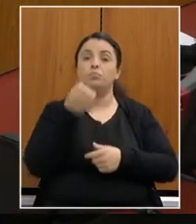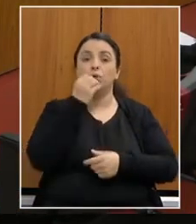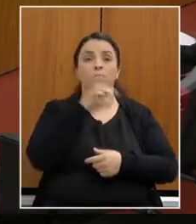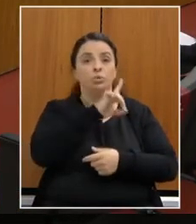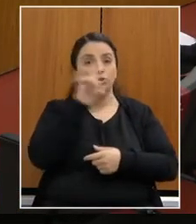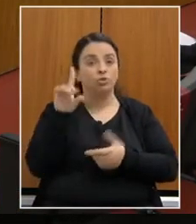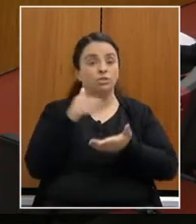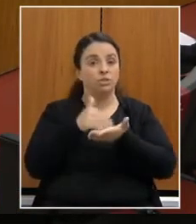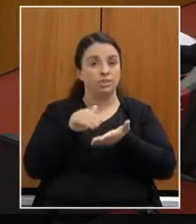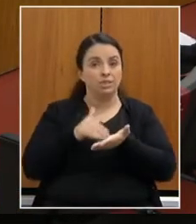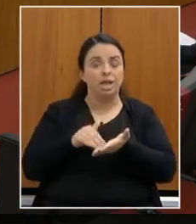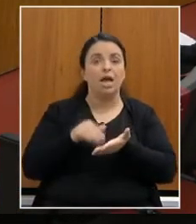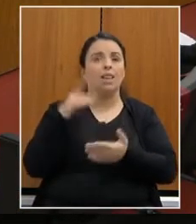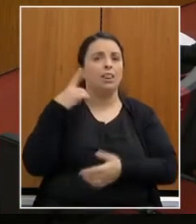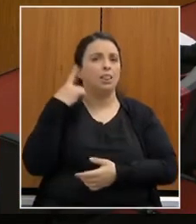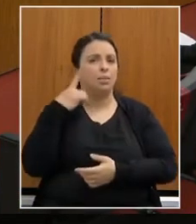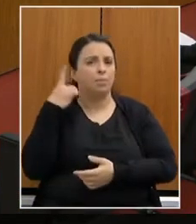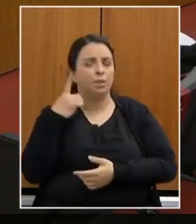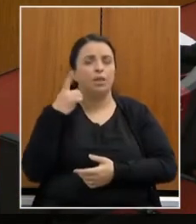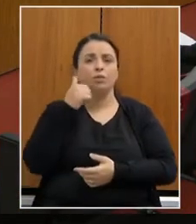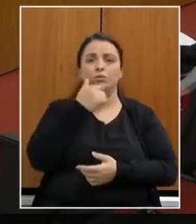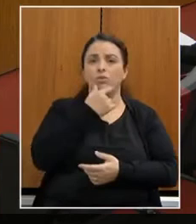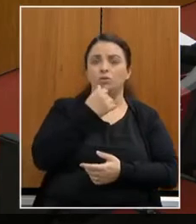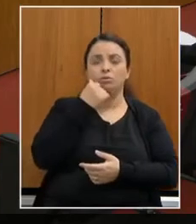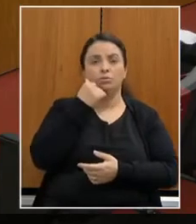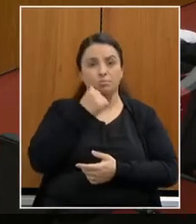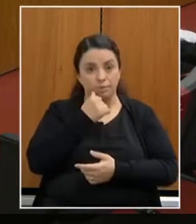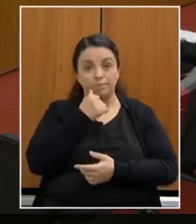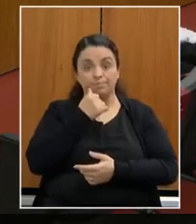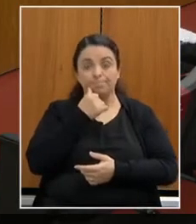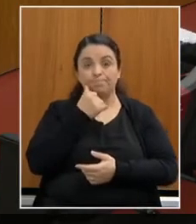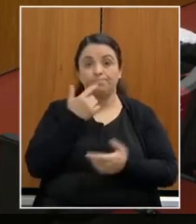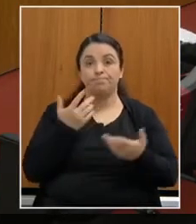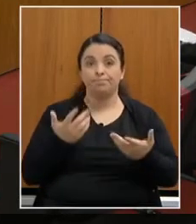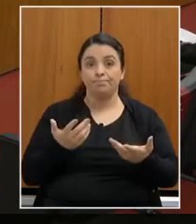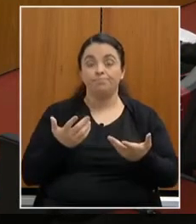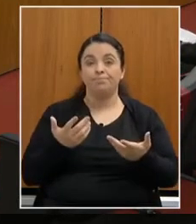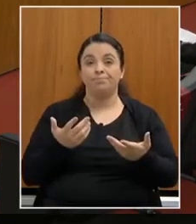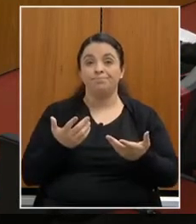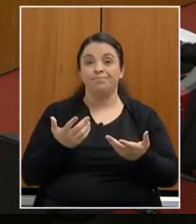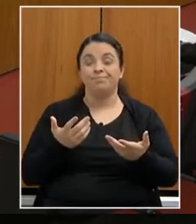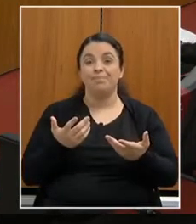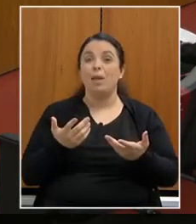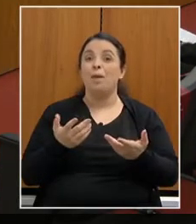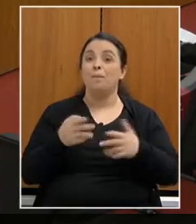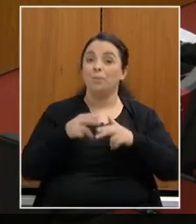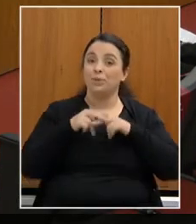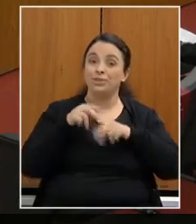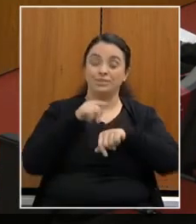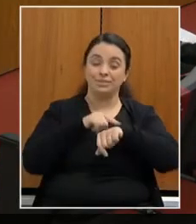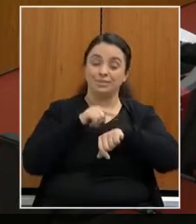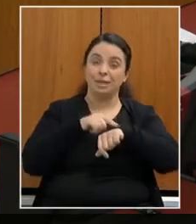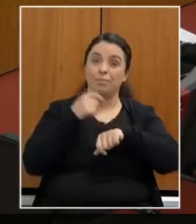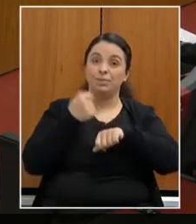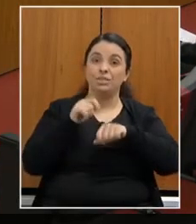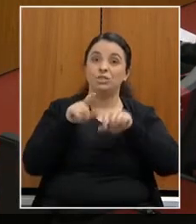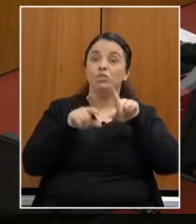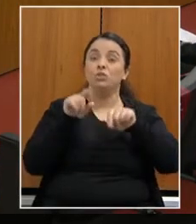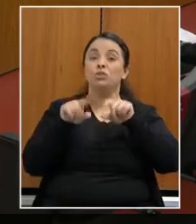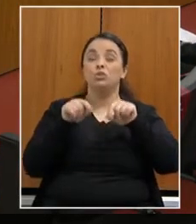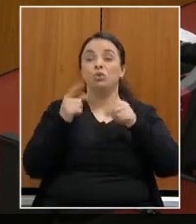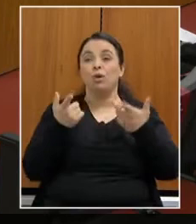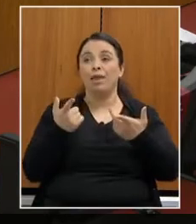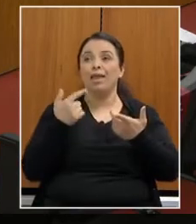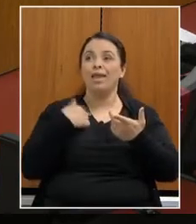bom dia deputados deputadas pelo tempo a gente tem que fazer uma escolha e serei aqui porta